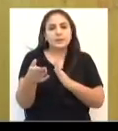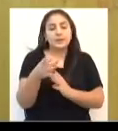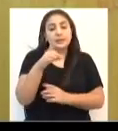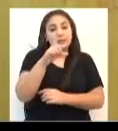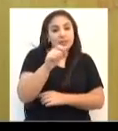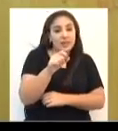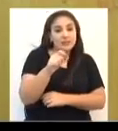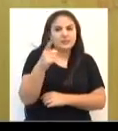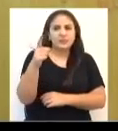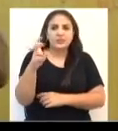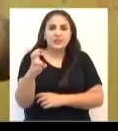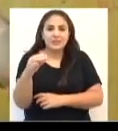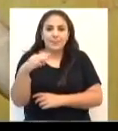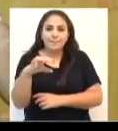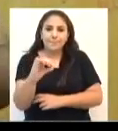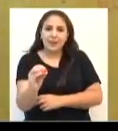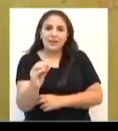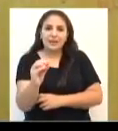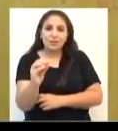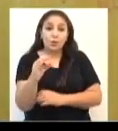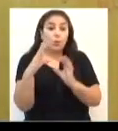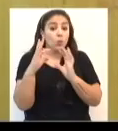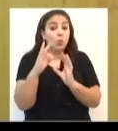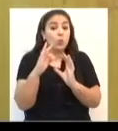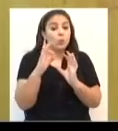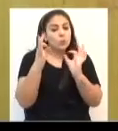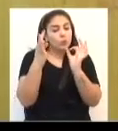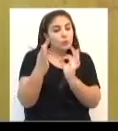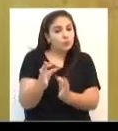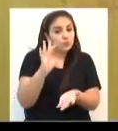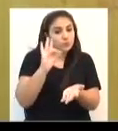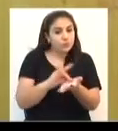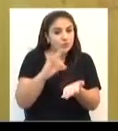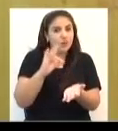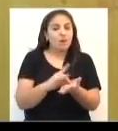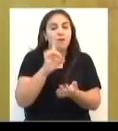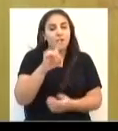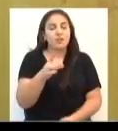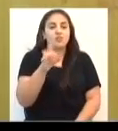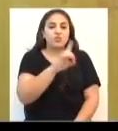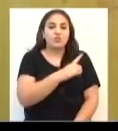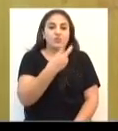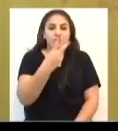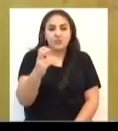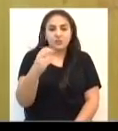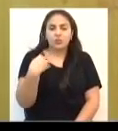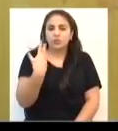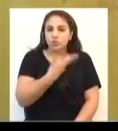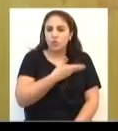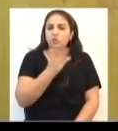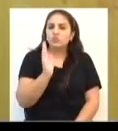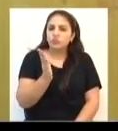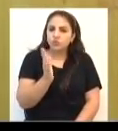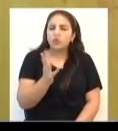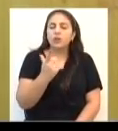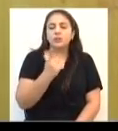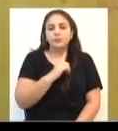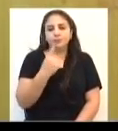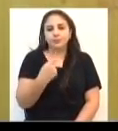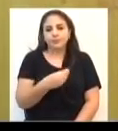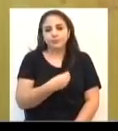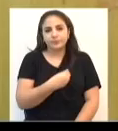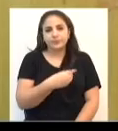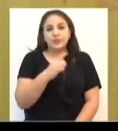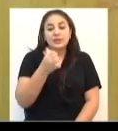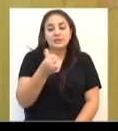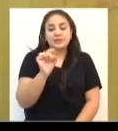de maio no Brasil todo. A campanha, na verdade, só começa dia 25, né? Mas nós já temos aí em Passo Fundo, então, cerca